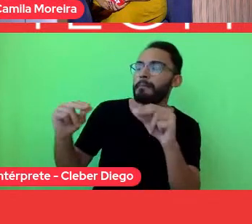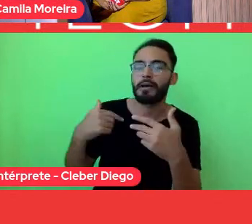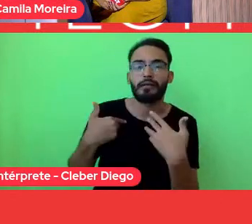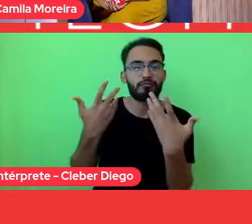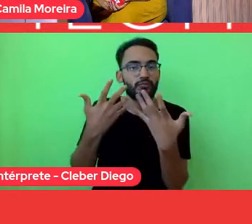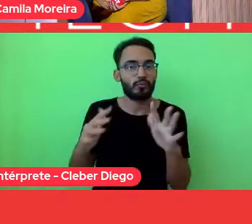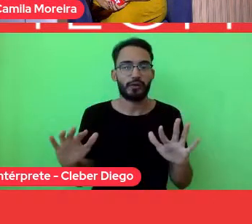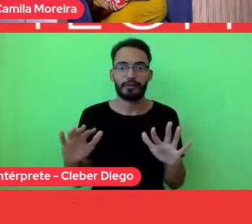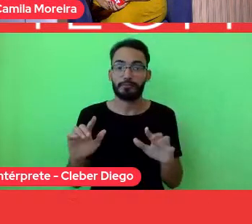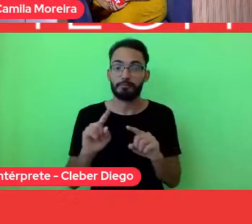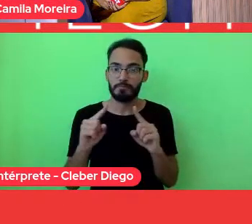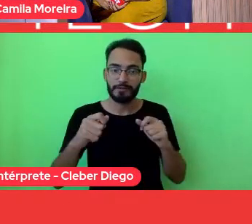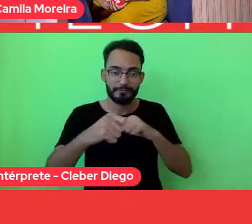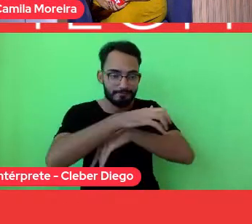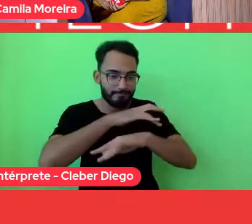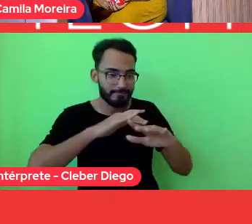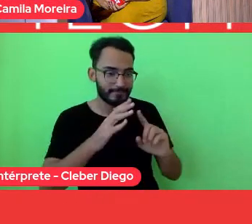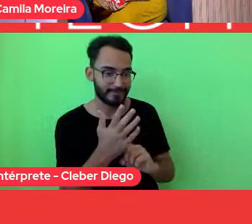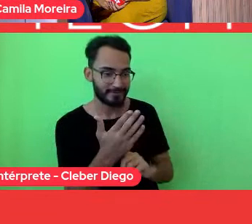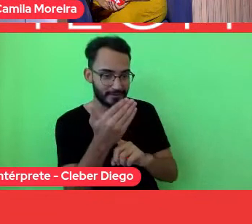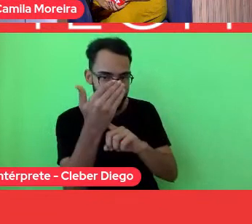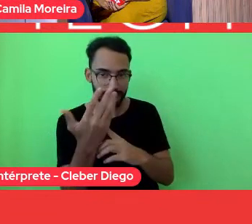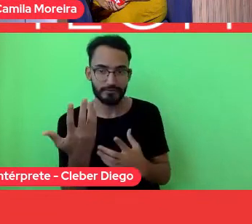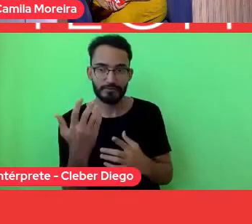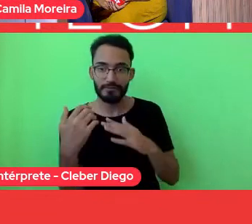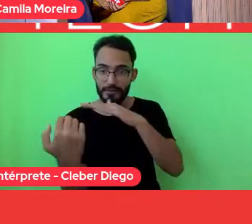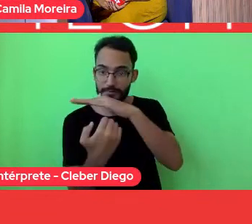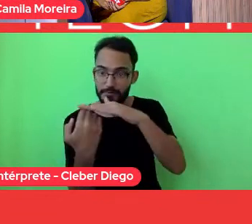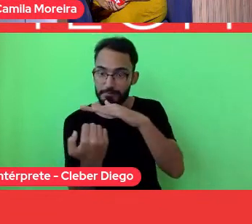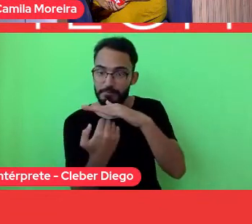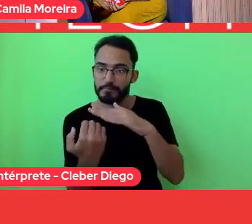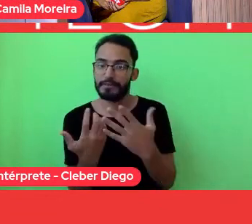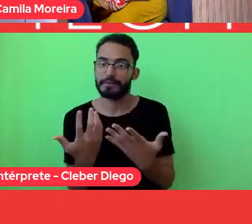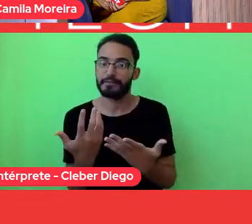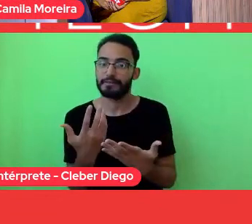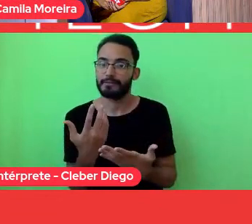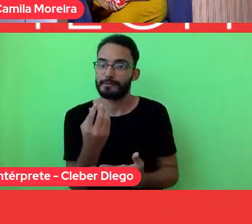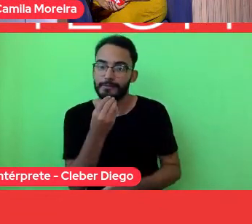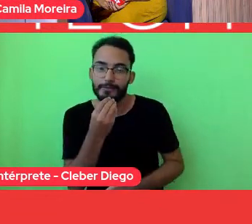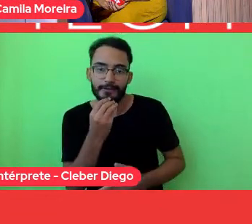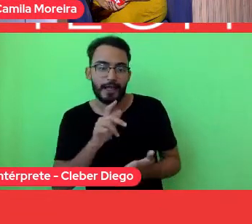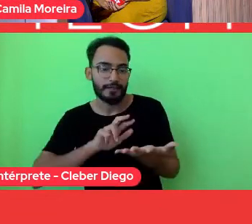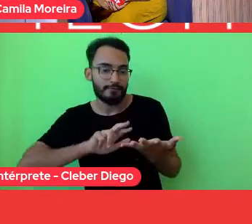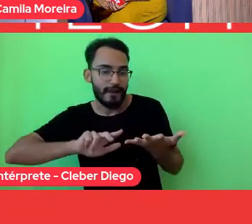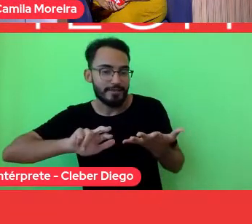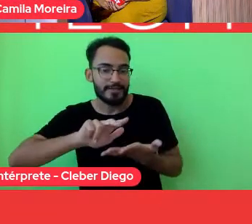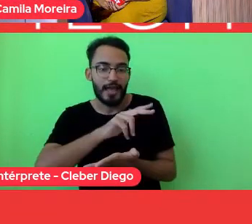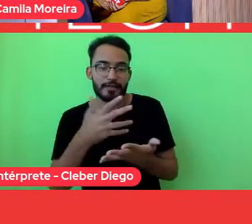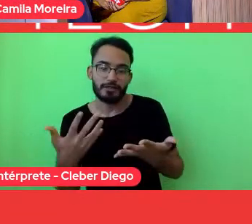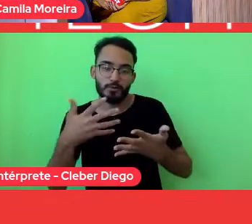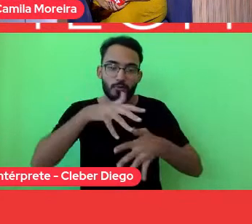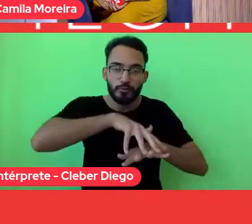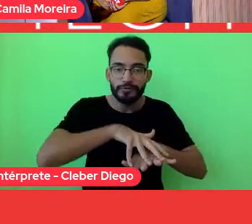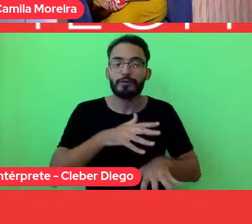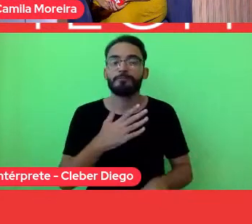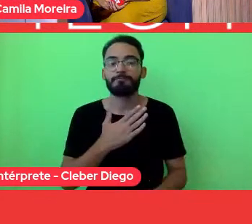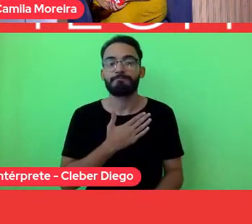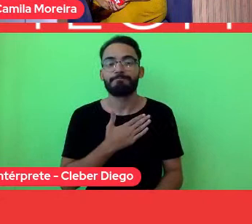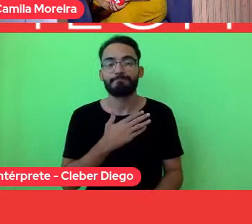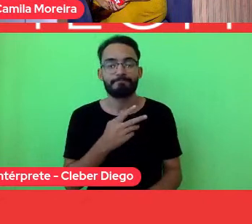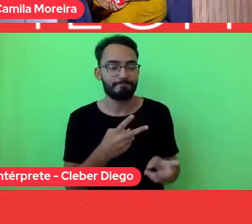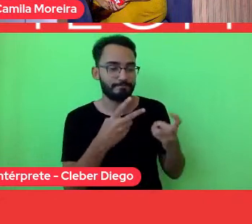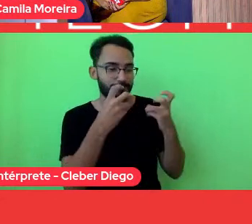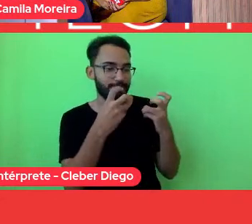dentro desse cenário de tecnologia e de empresas que prezam pela diversidade e inclusão, eu me vi em